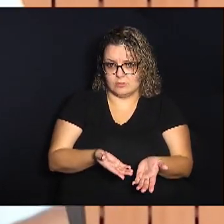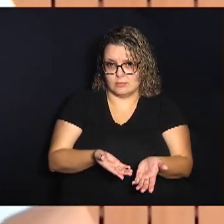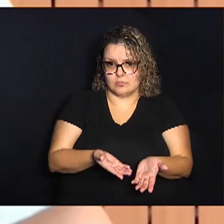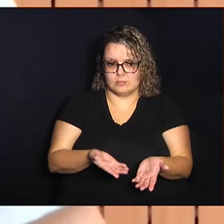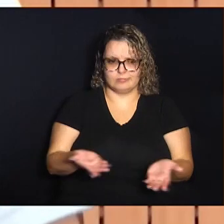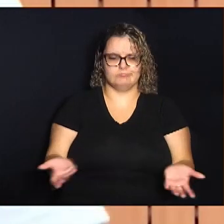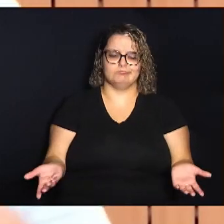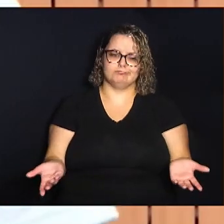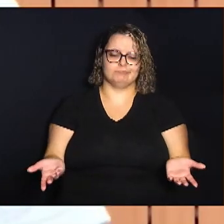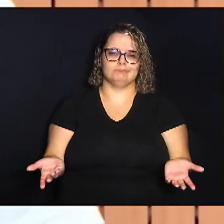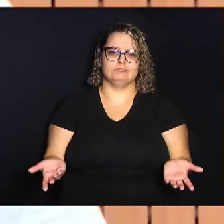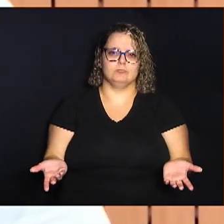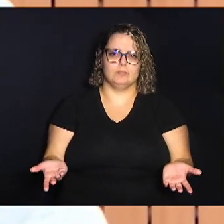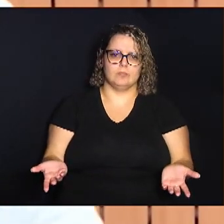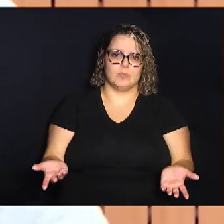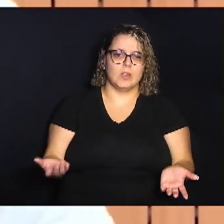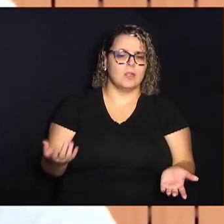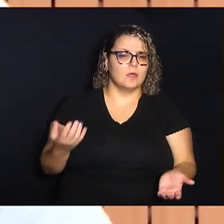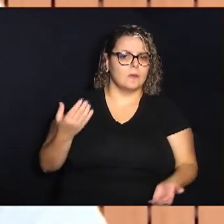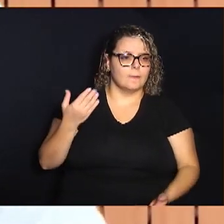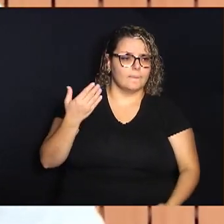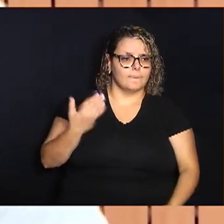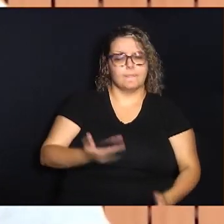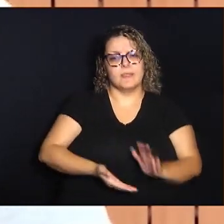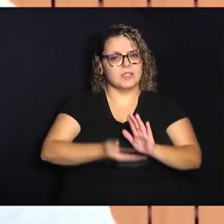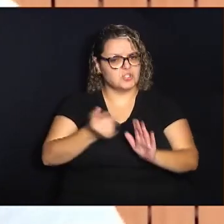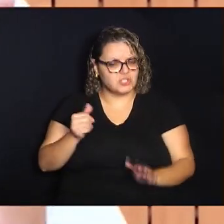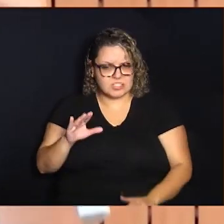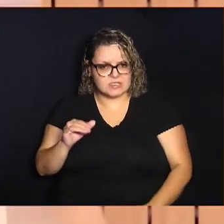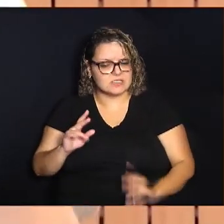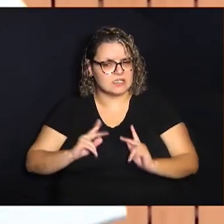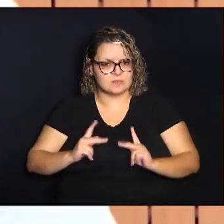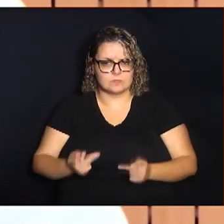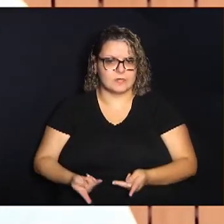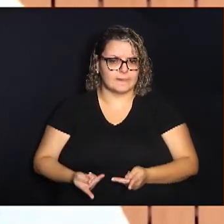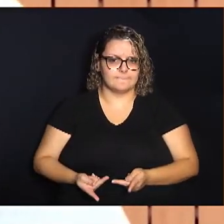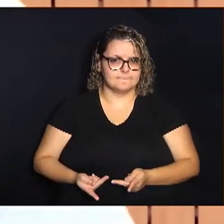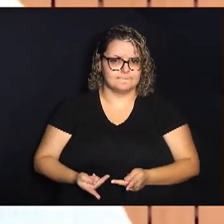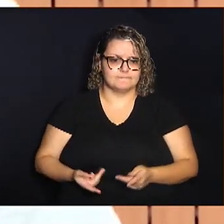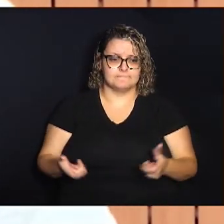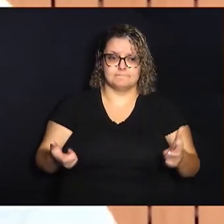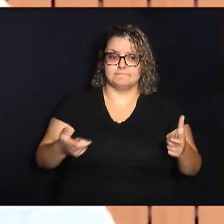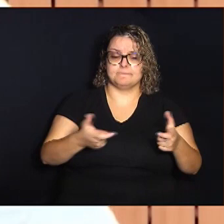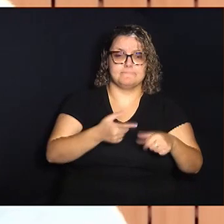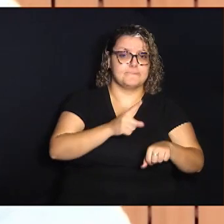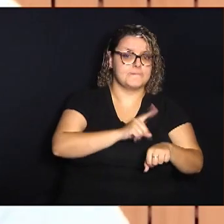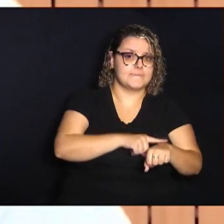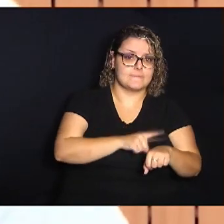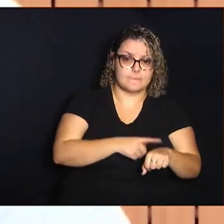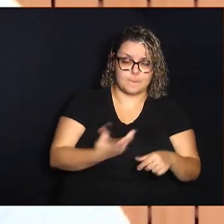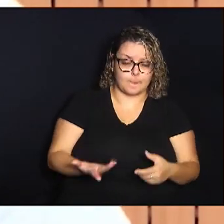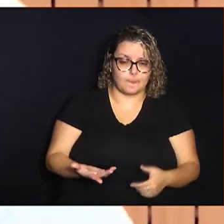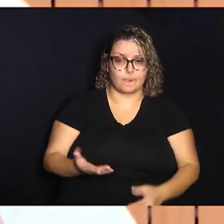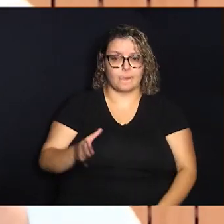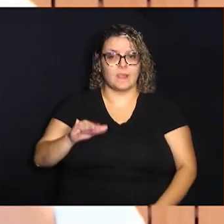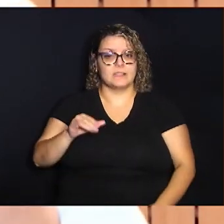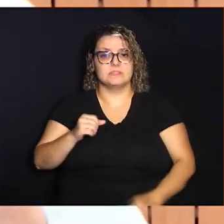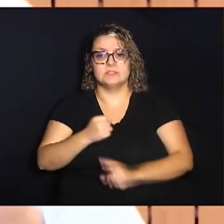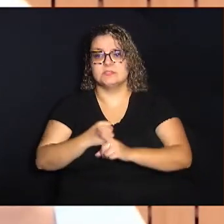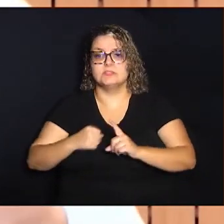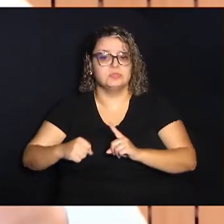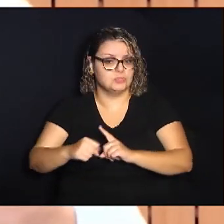Ora, você tira as ciências humanas, você diminui a carga de ciências sociais, você